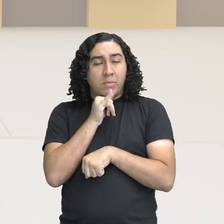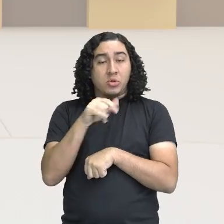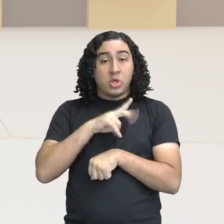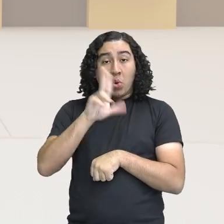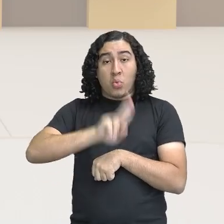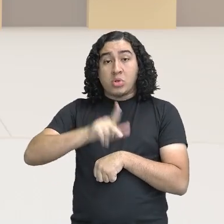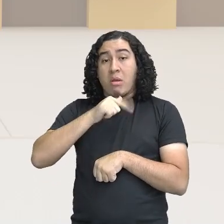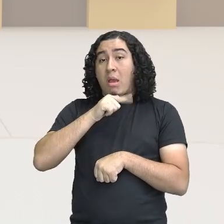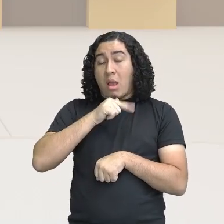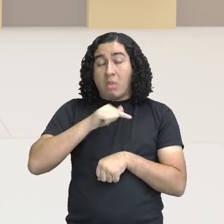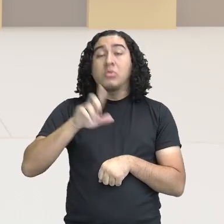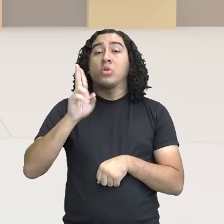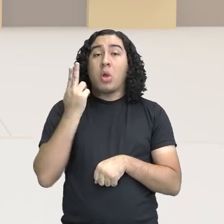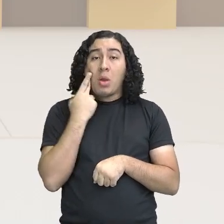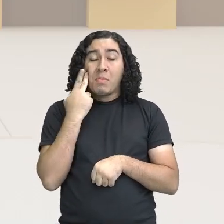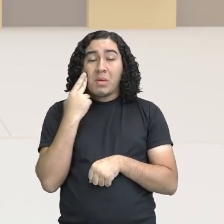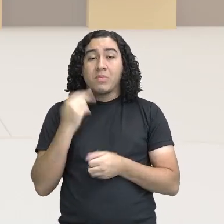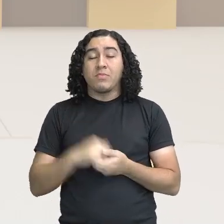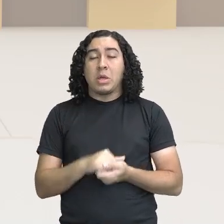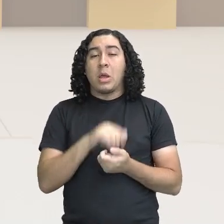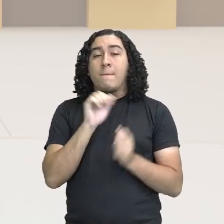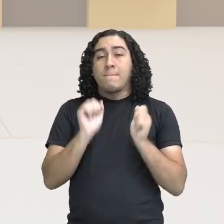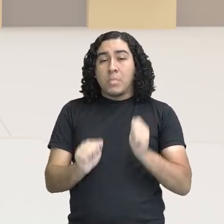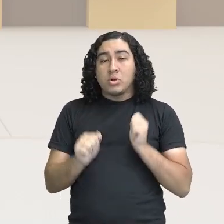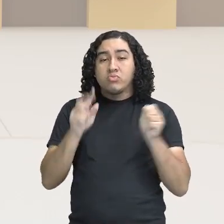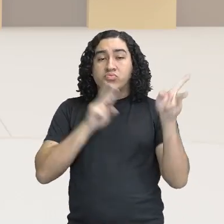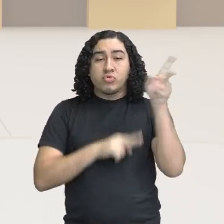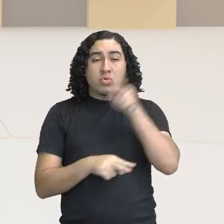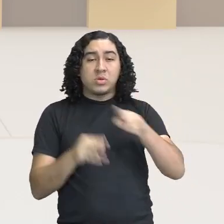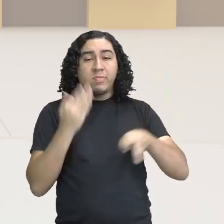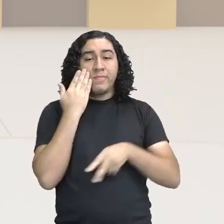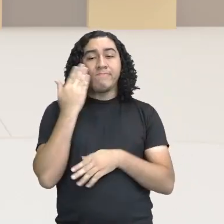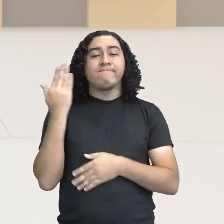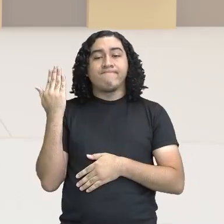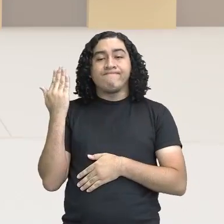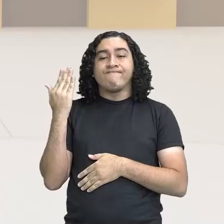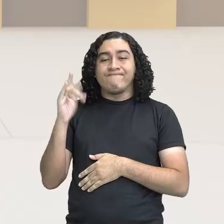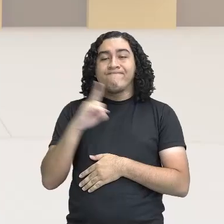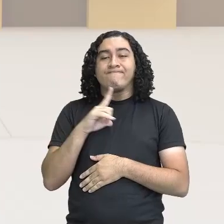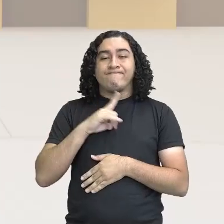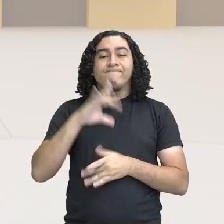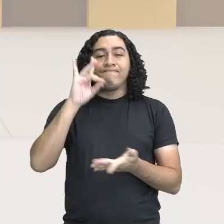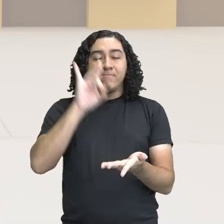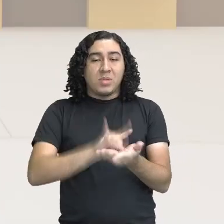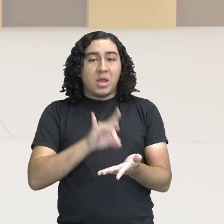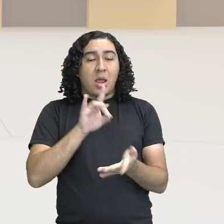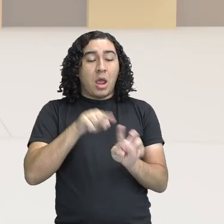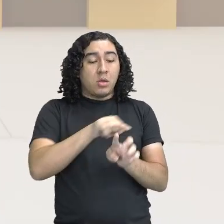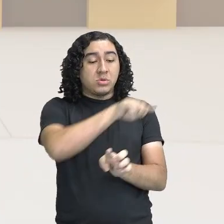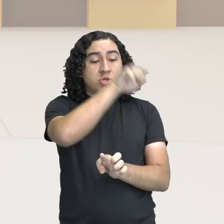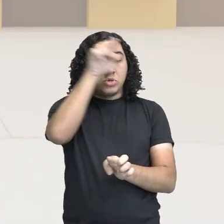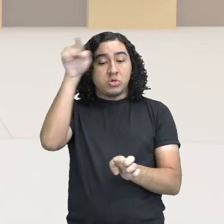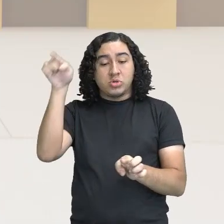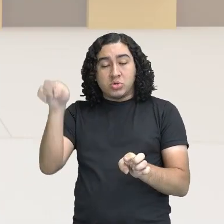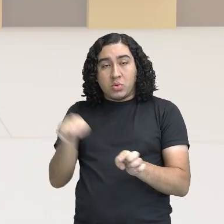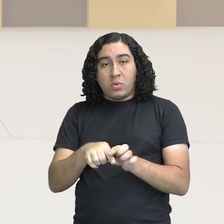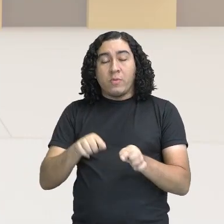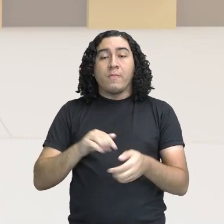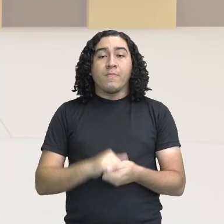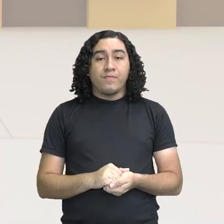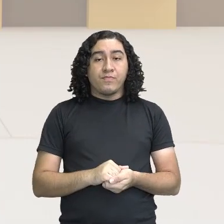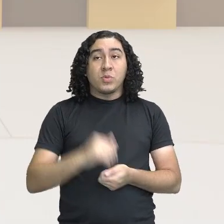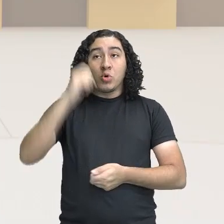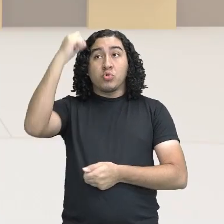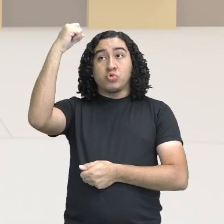utilizar essa água, né? Então você pode observar nesse esquema que nós temos aí justamente um ciclo, né? A